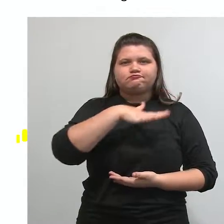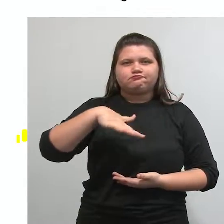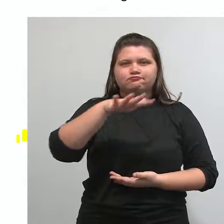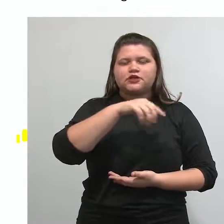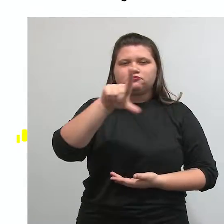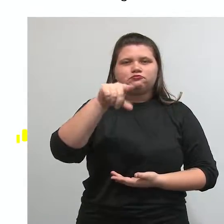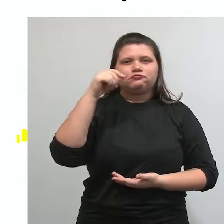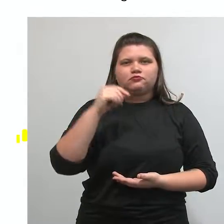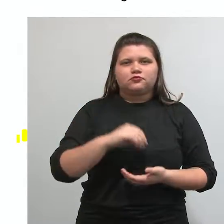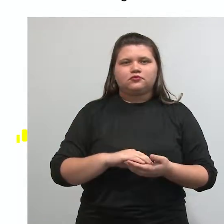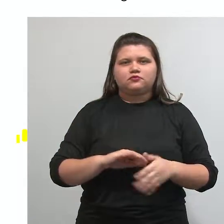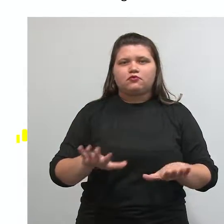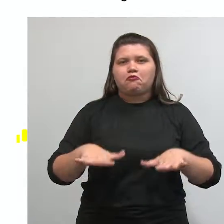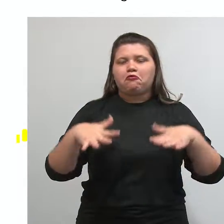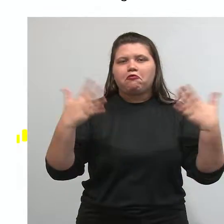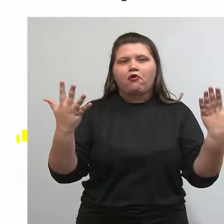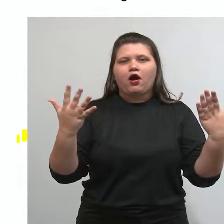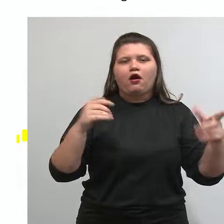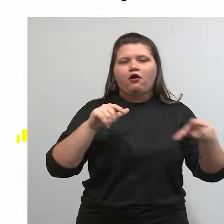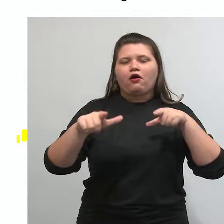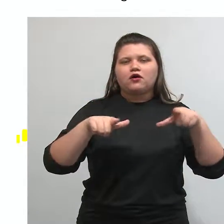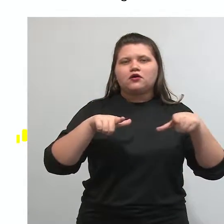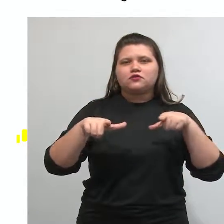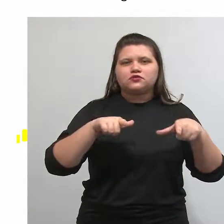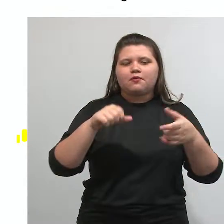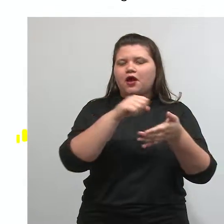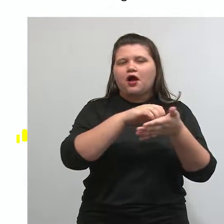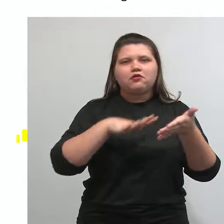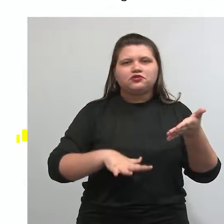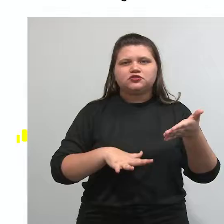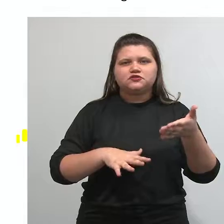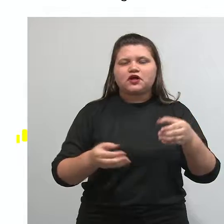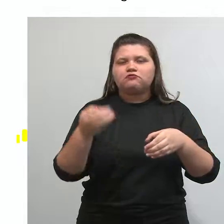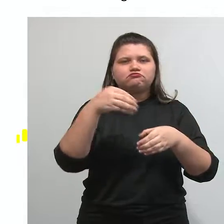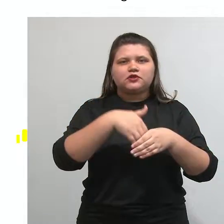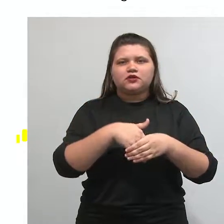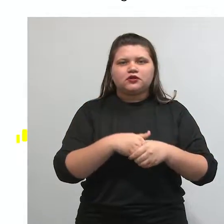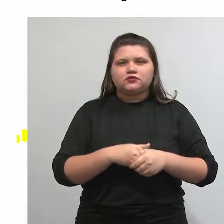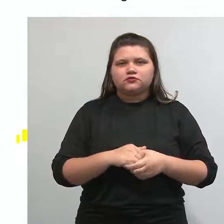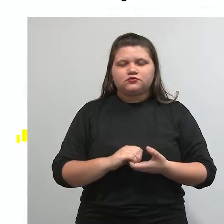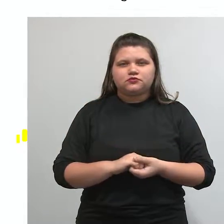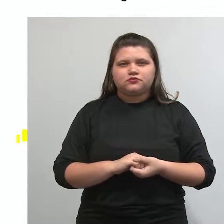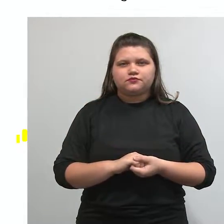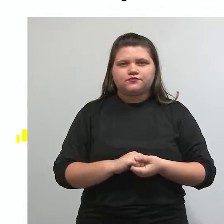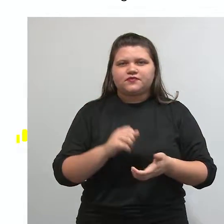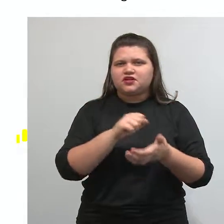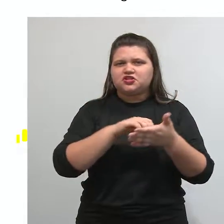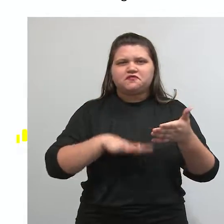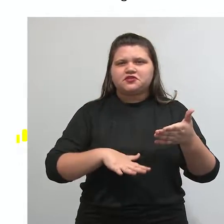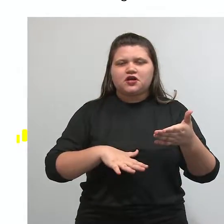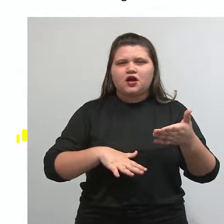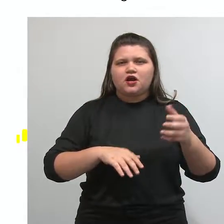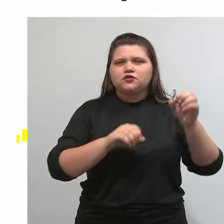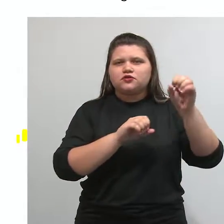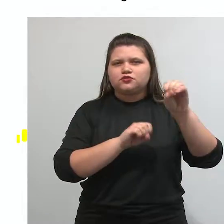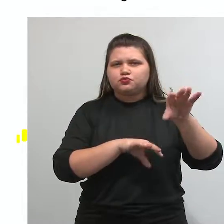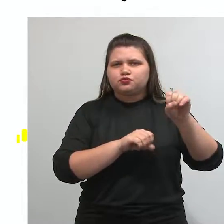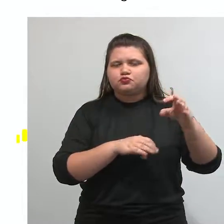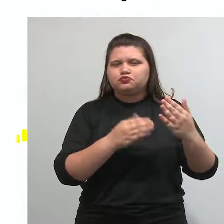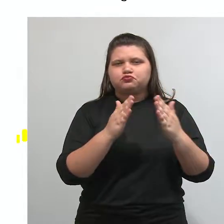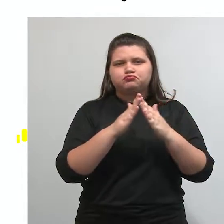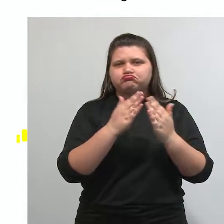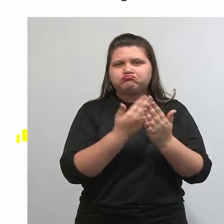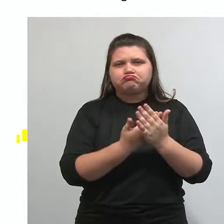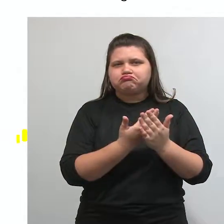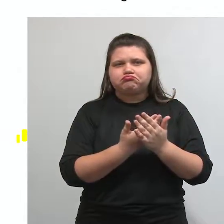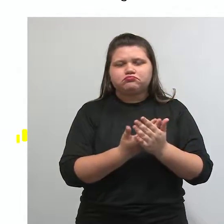quais são os formatos de atividades que são elaboradas ali dentro, se são atividades escolares, se são atividades